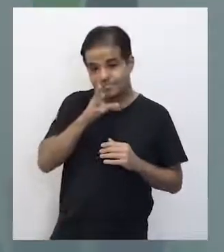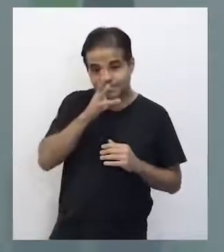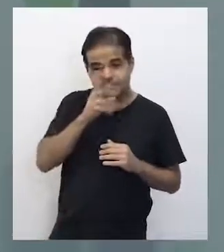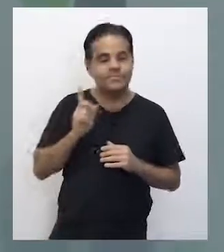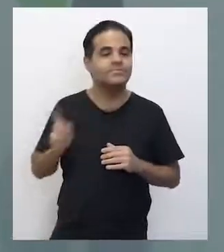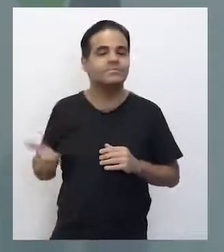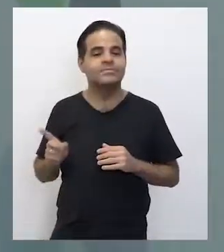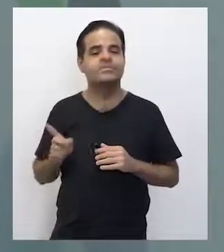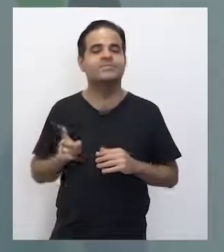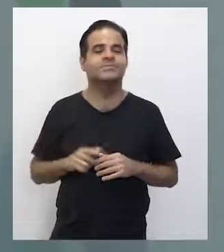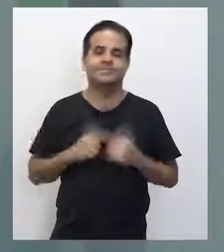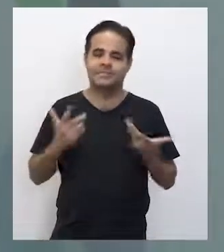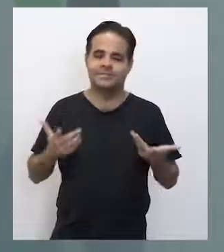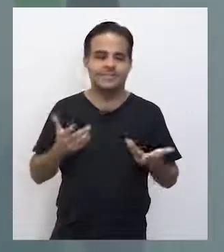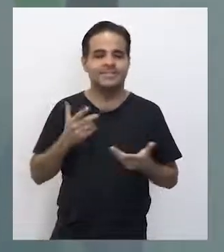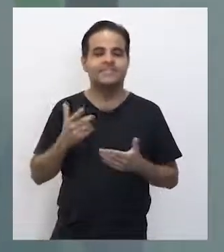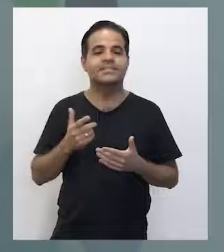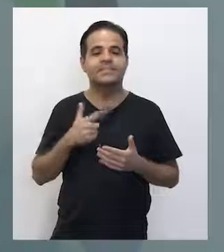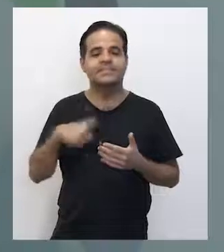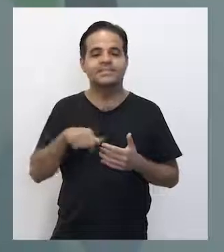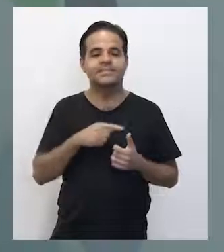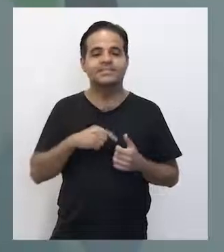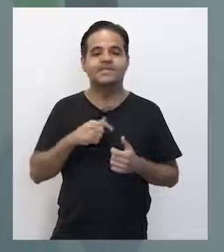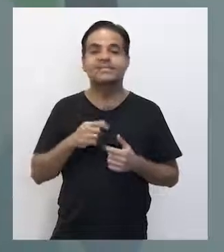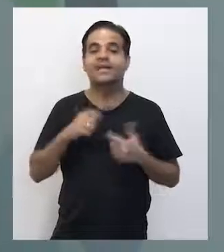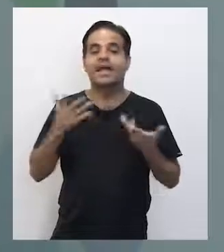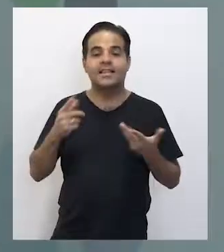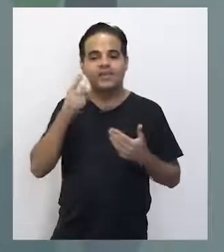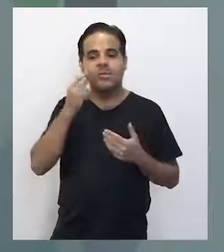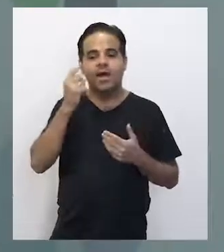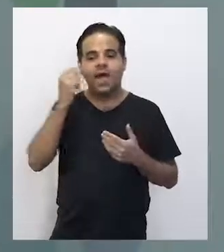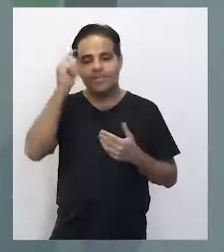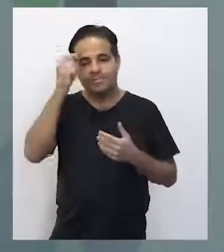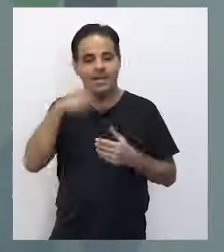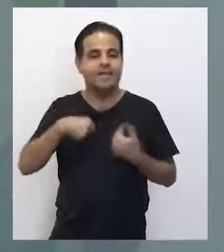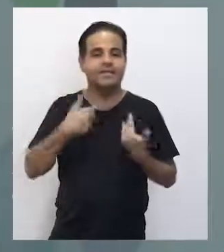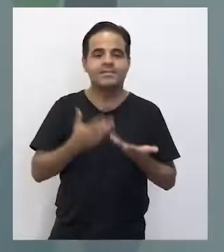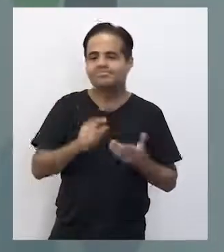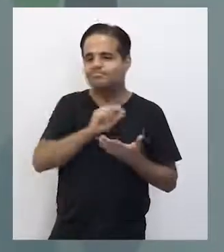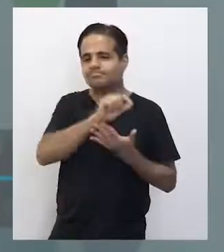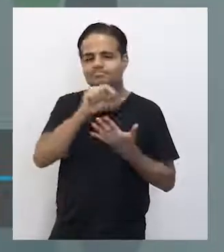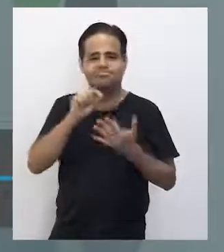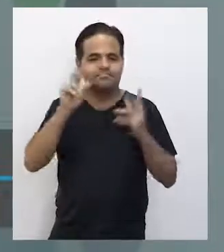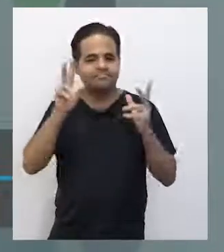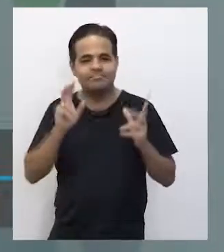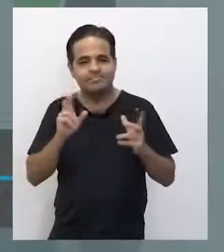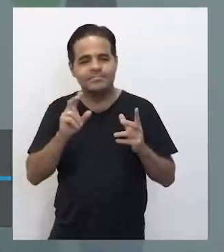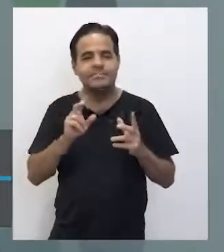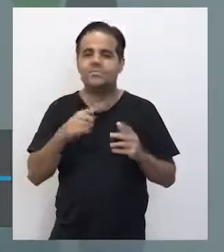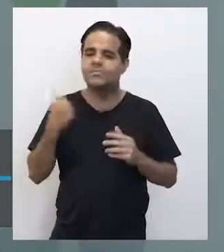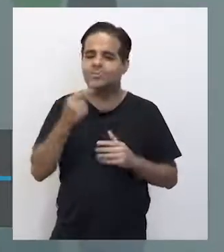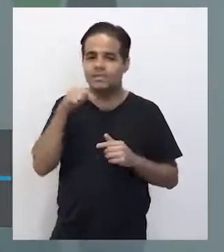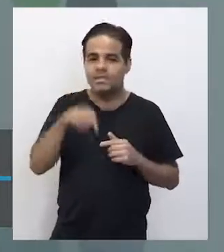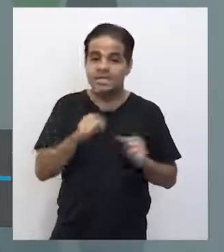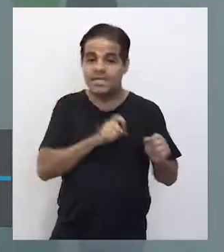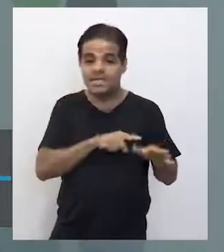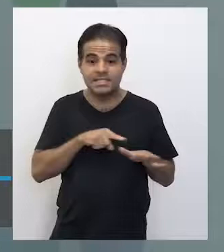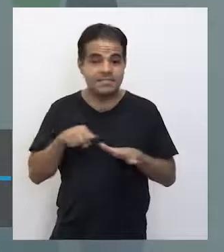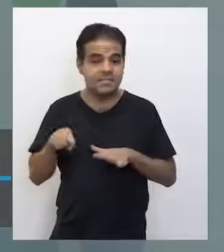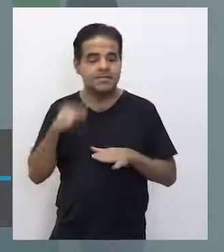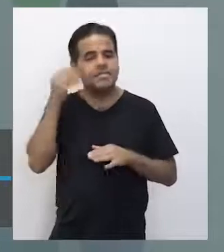gente. Cadê o gato preto? Cadê o gato preto? Cadê os Among Us? Cadê os Free Fires? A gente está nessa semana